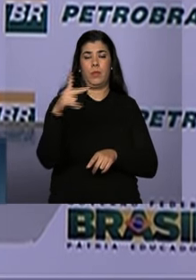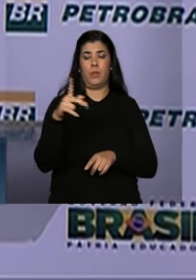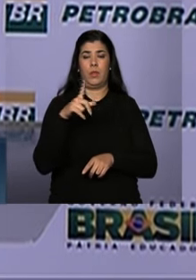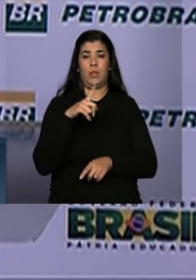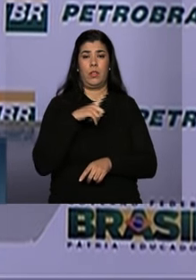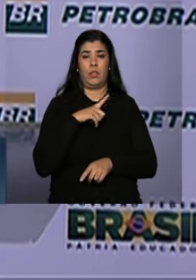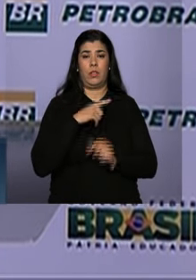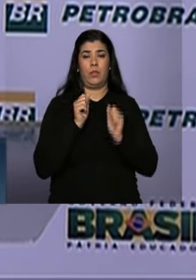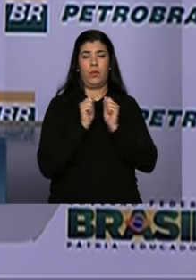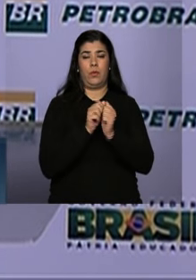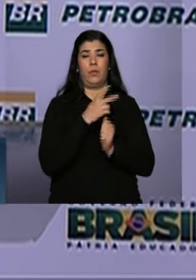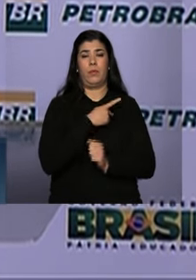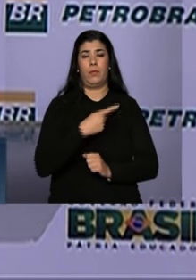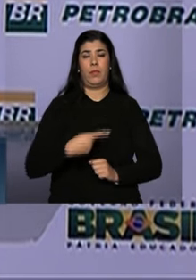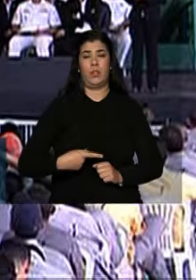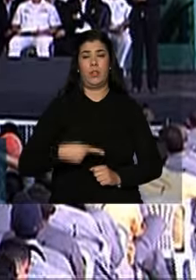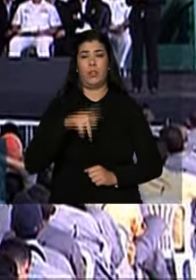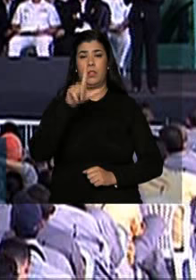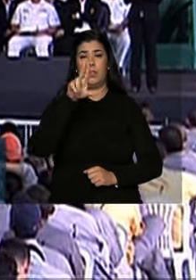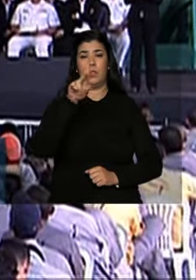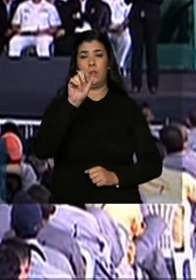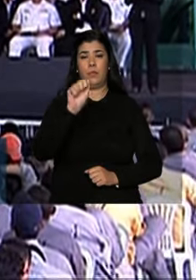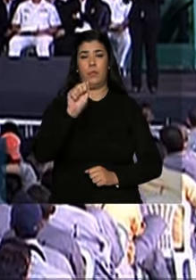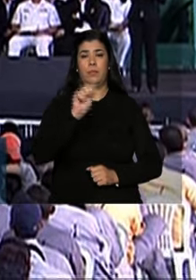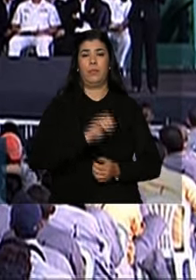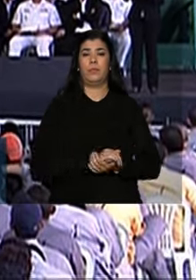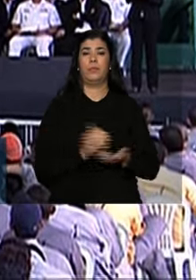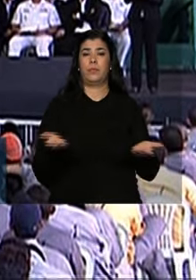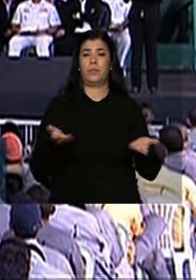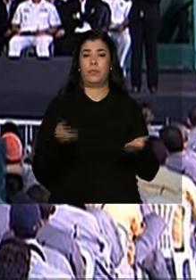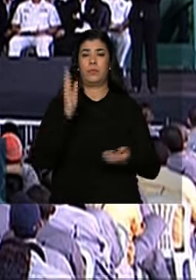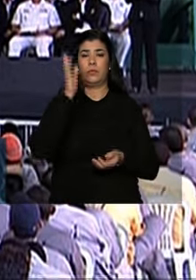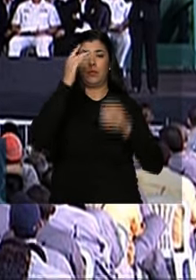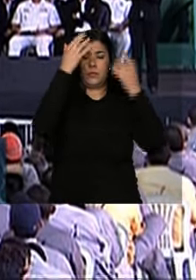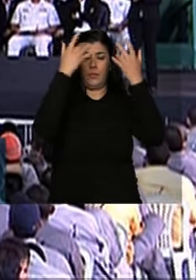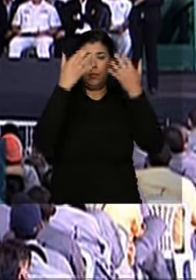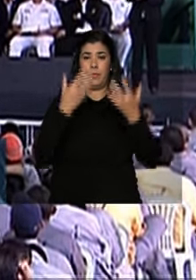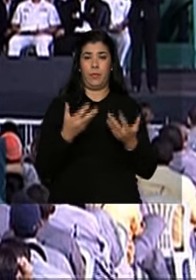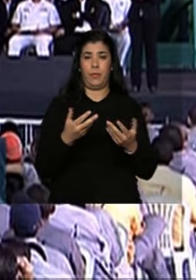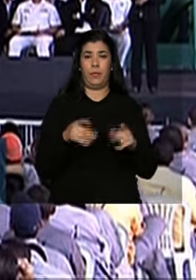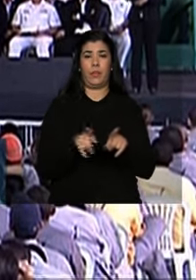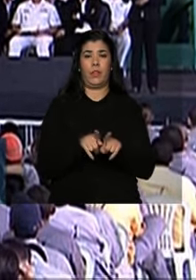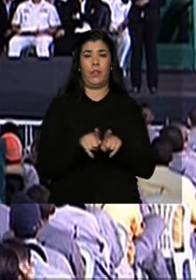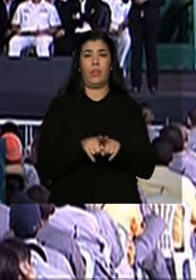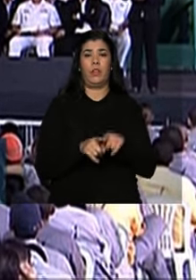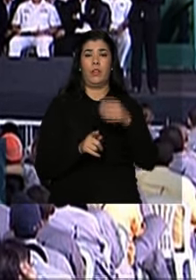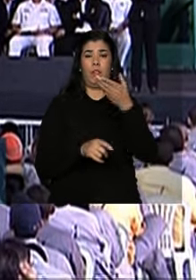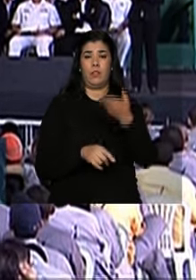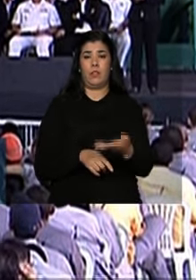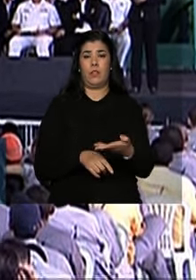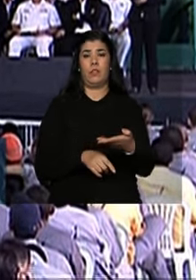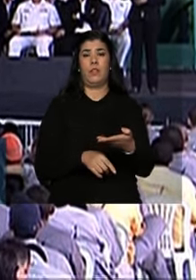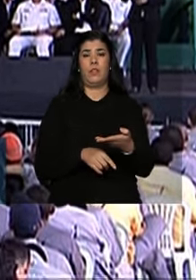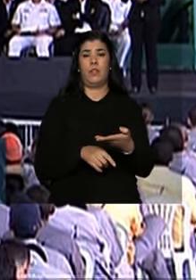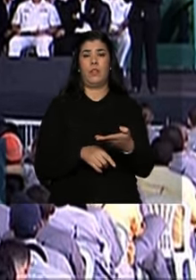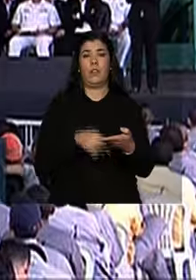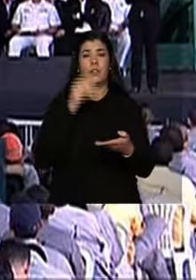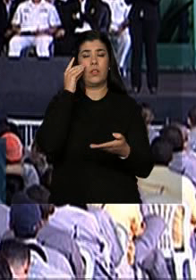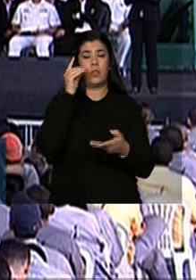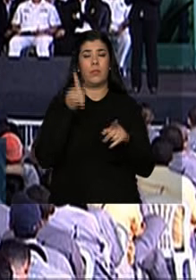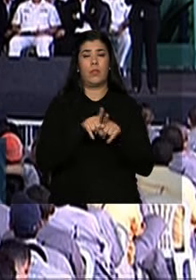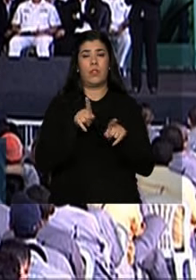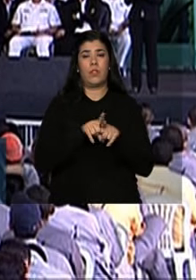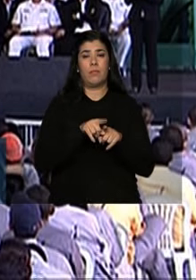e pelo presidente Lula. E, como disse aqui ainda há pouco o companheiro, a senhora foi a madrinha e